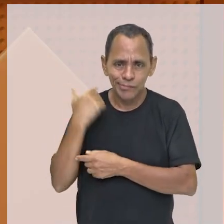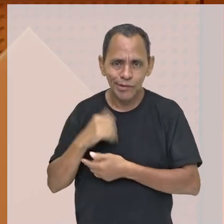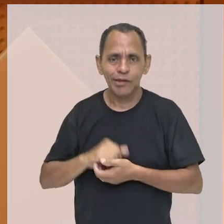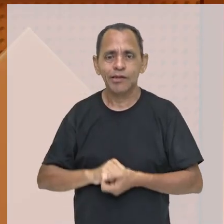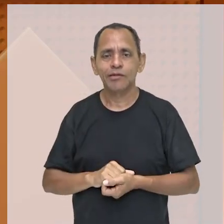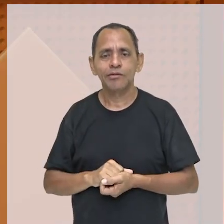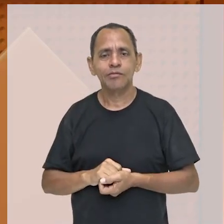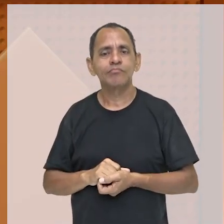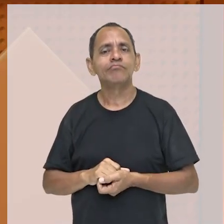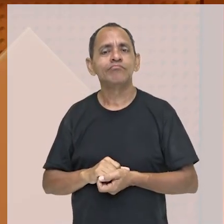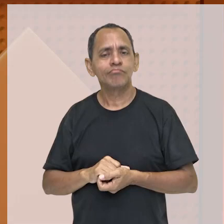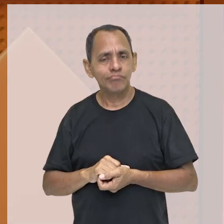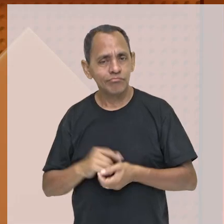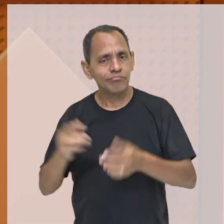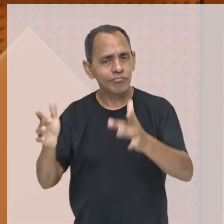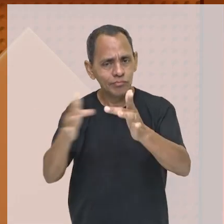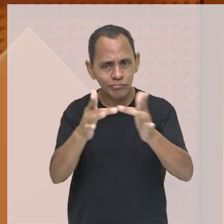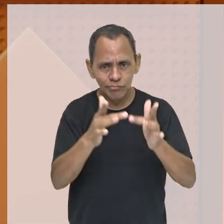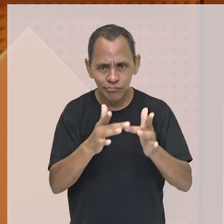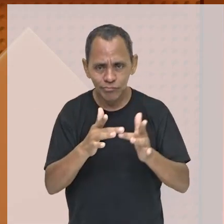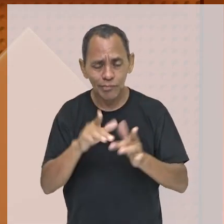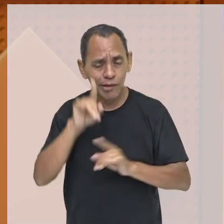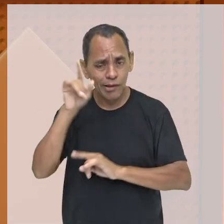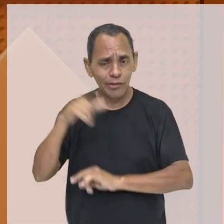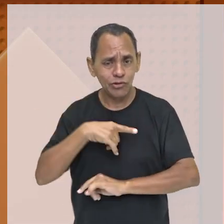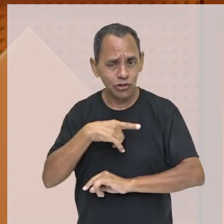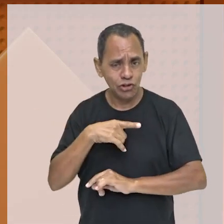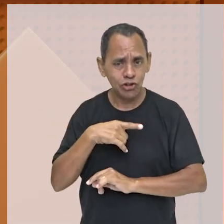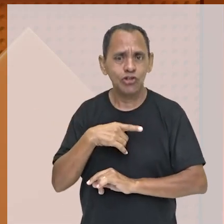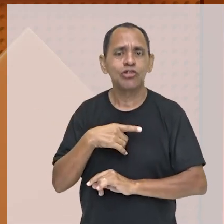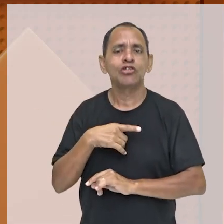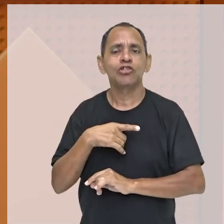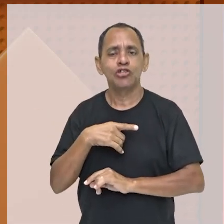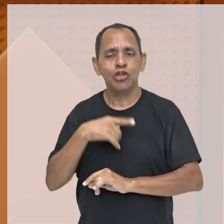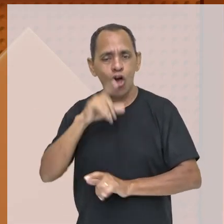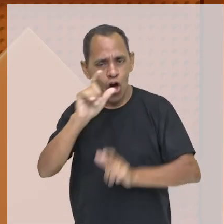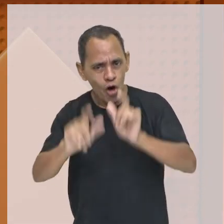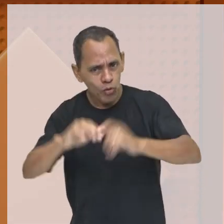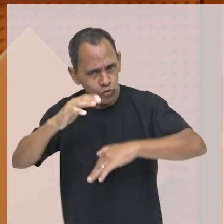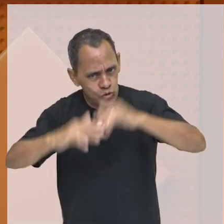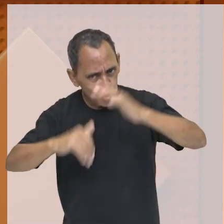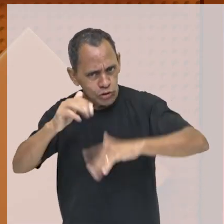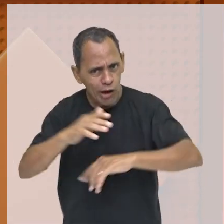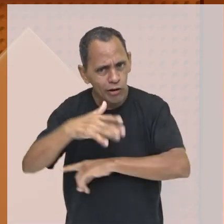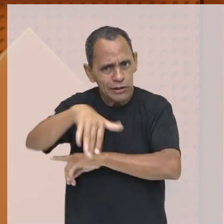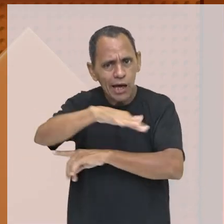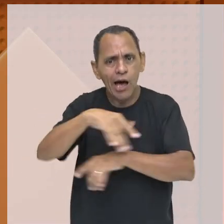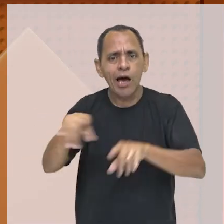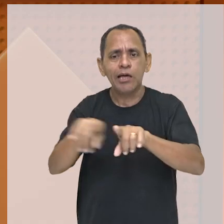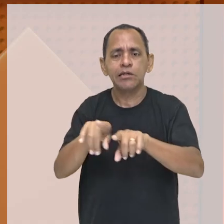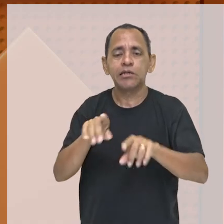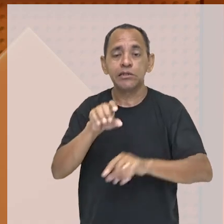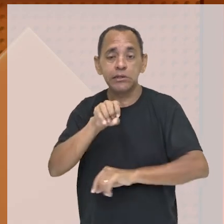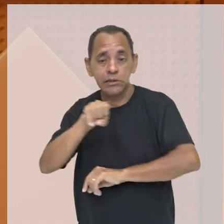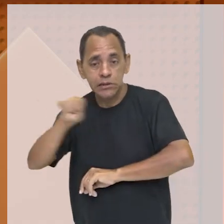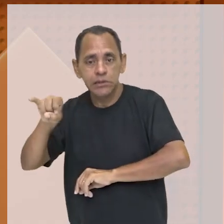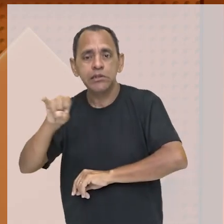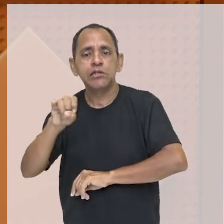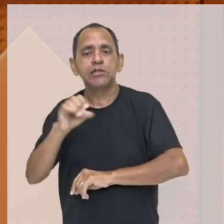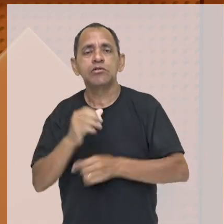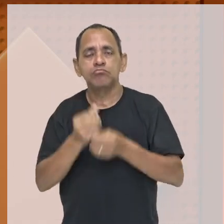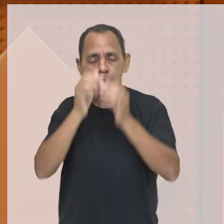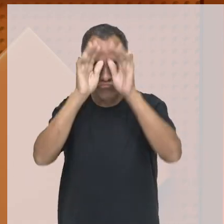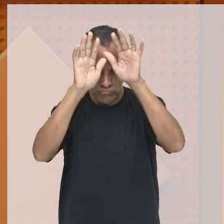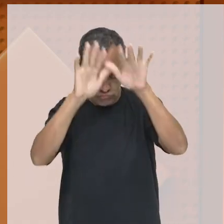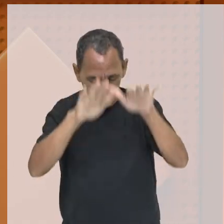e aí um dos especialistas que lá estava dizendo que quando nós reverenciamos a natureza, quando